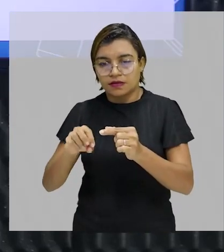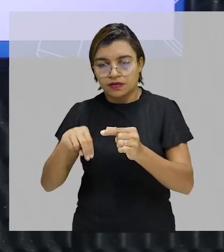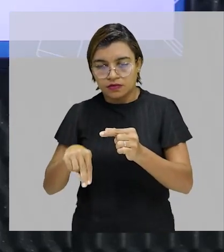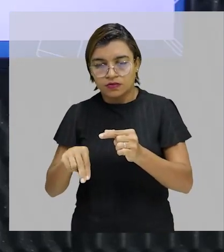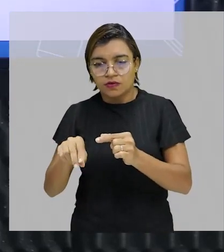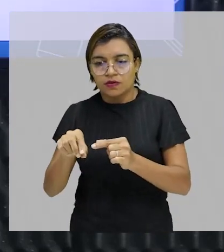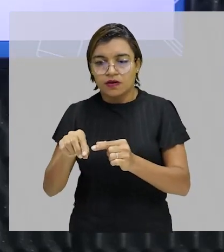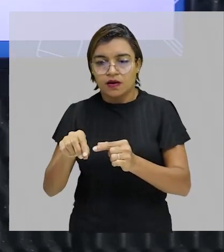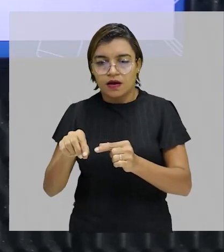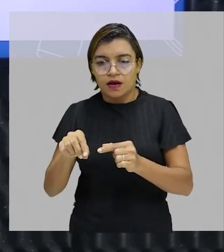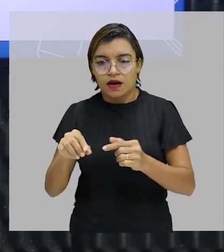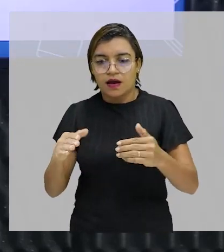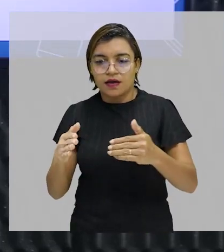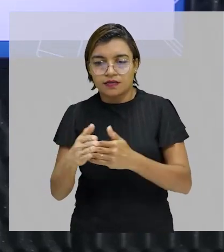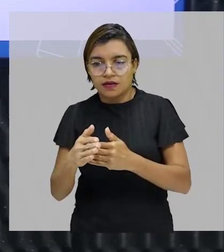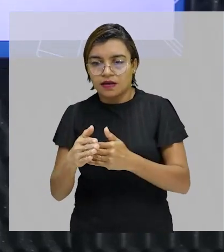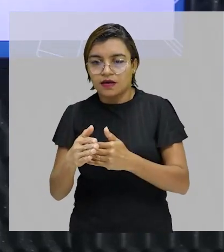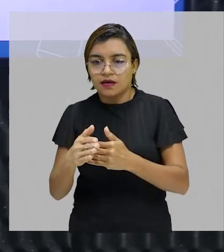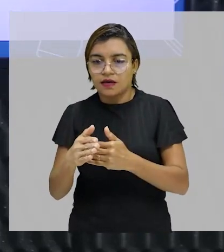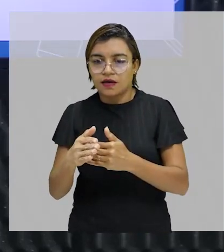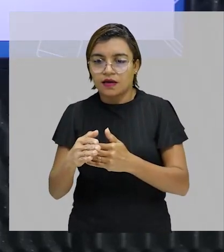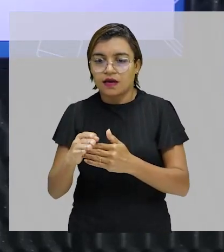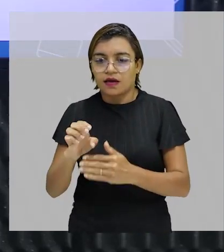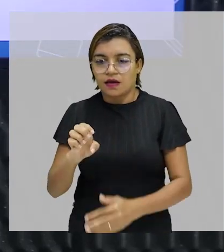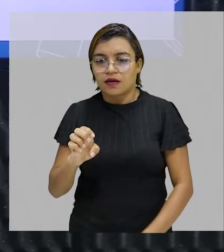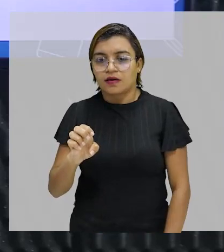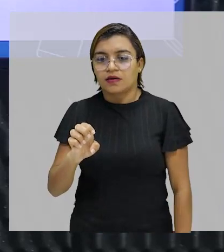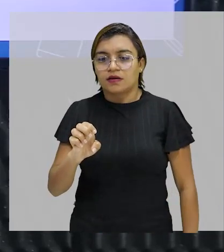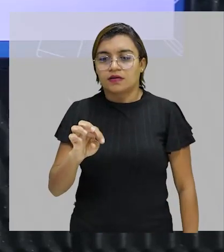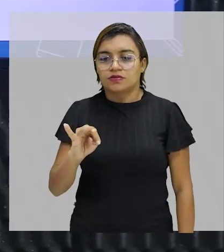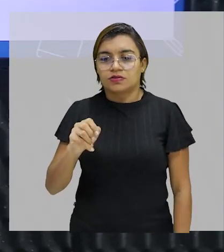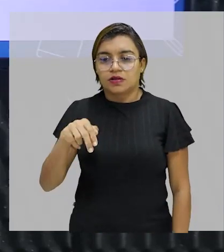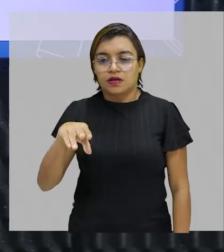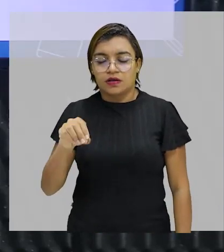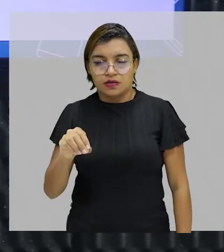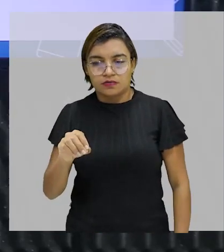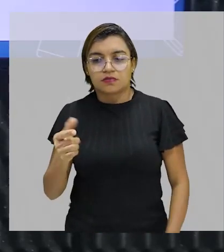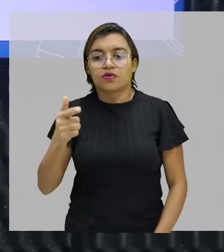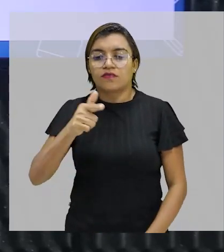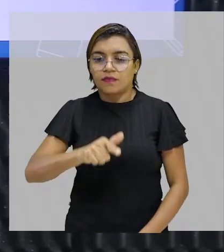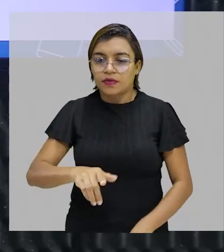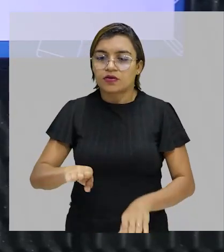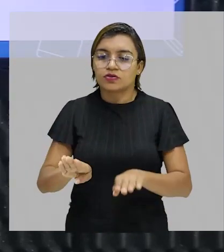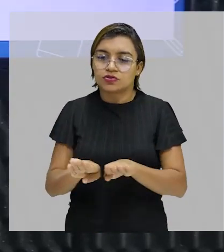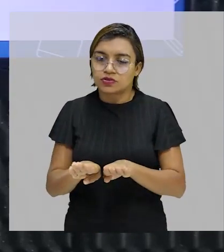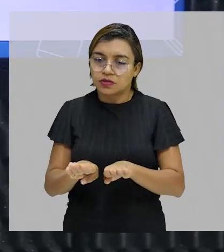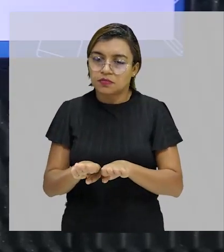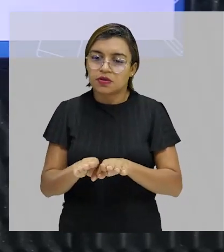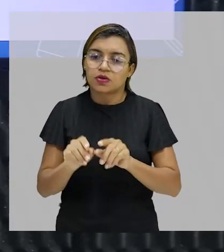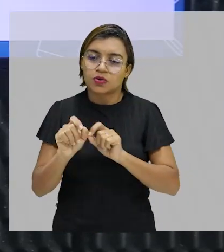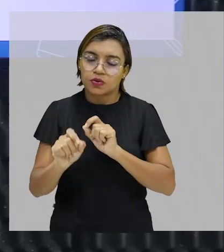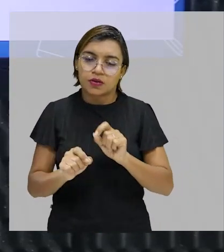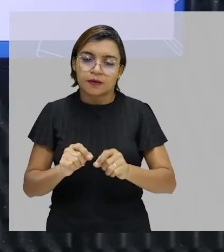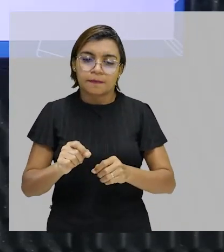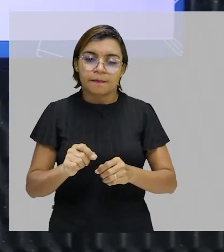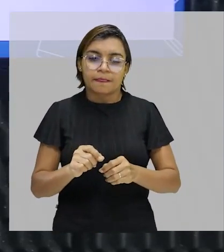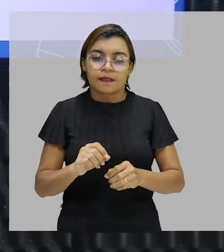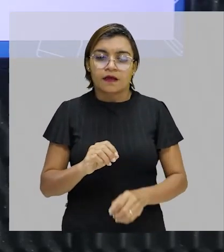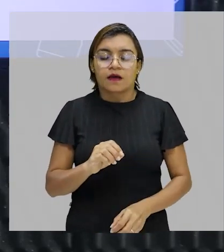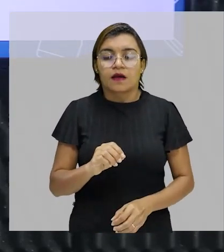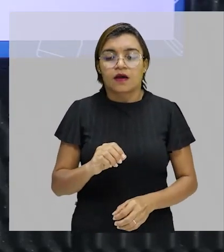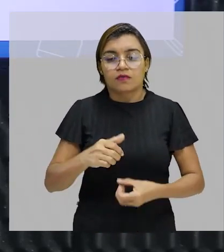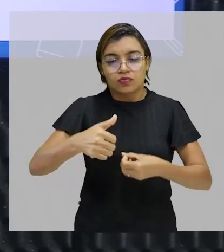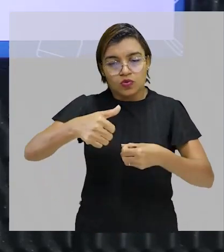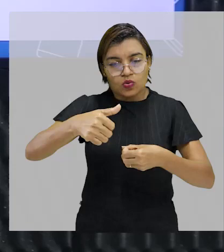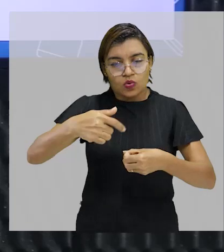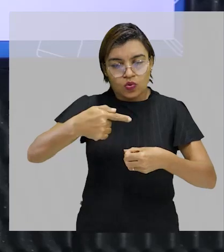eteno, até chegar no etileno glicol. E também, novamente, a partir de combustíveis fósseis, utilizando